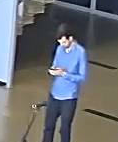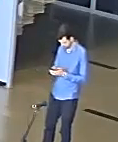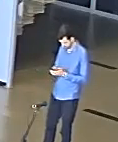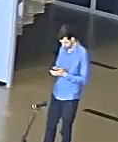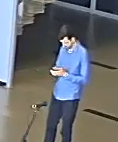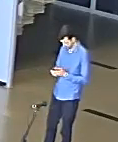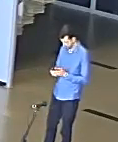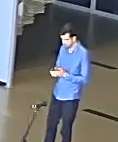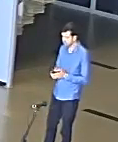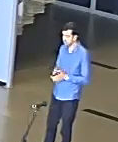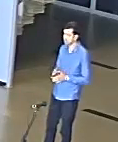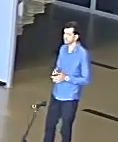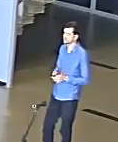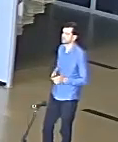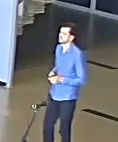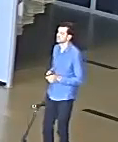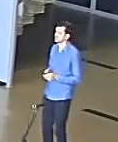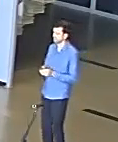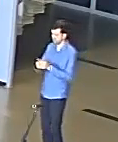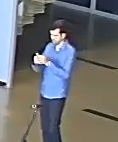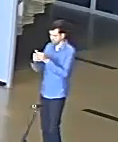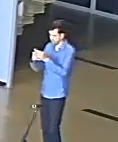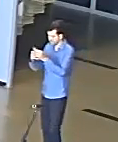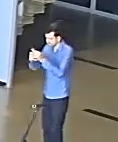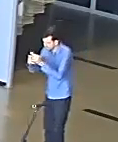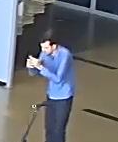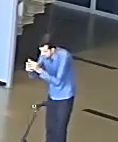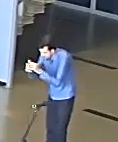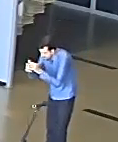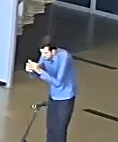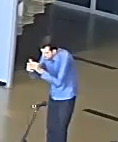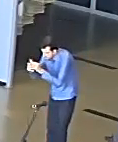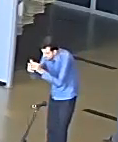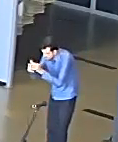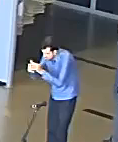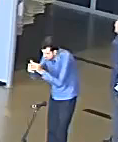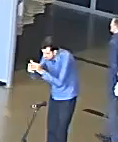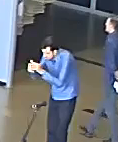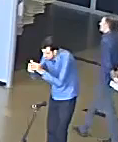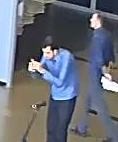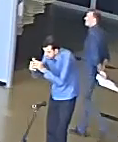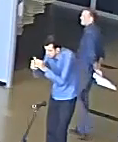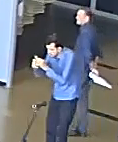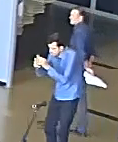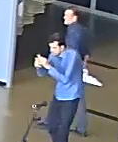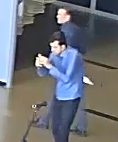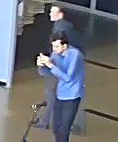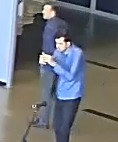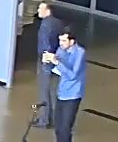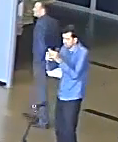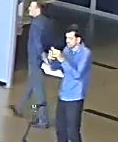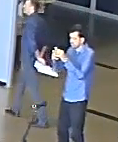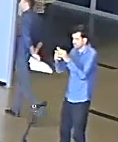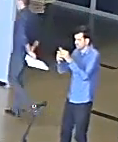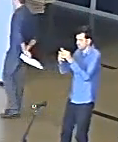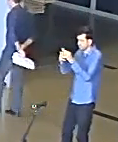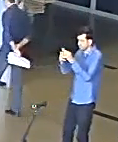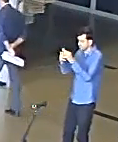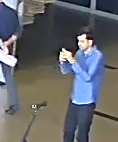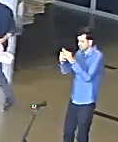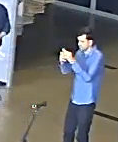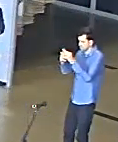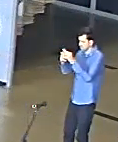principalmente pela constituinte Mineira de 1989 quando o nosso movimento de pessoas com deficiência fez a maior